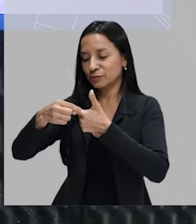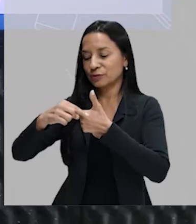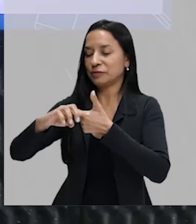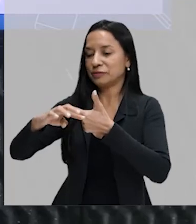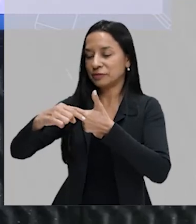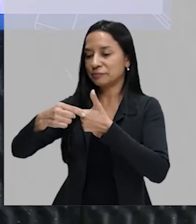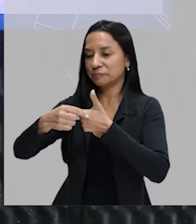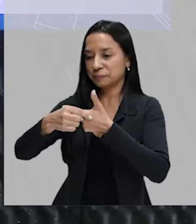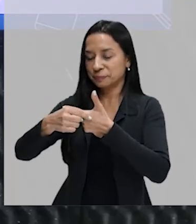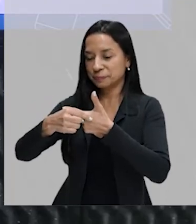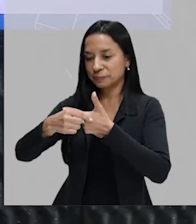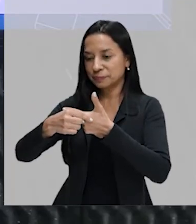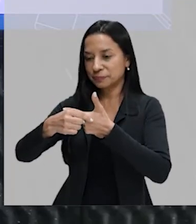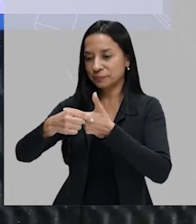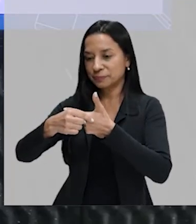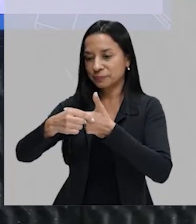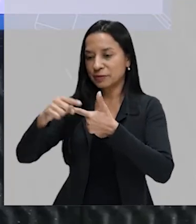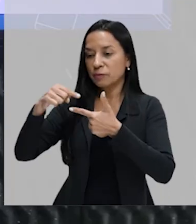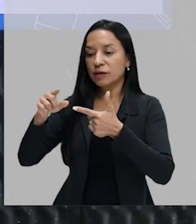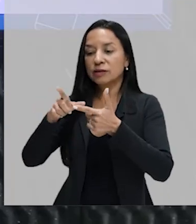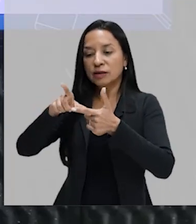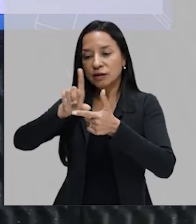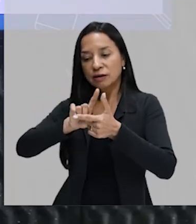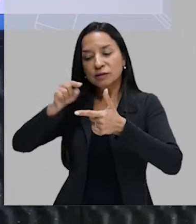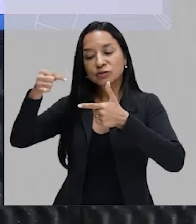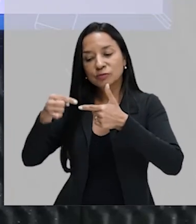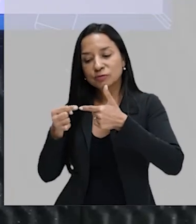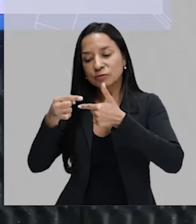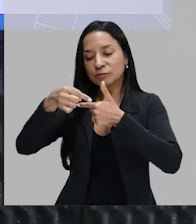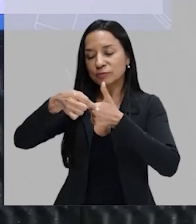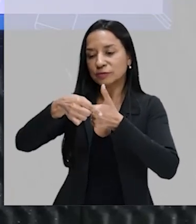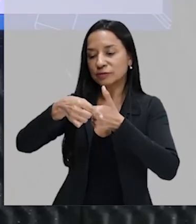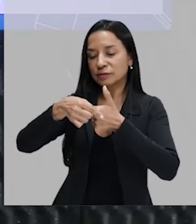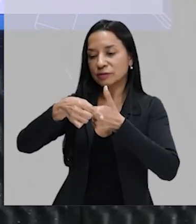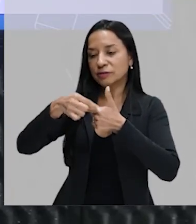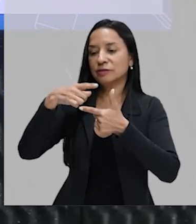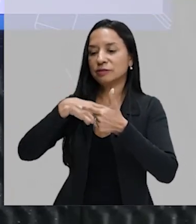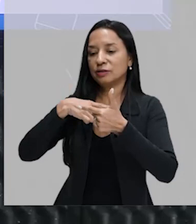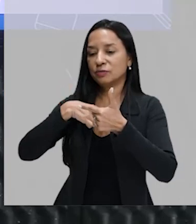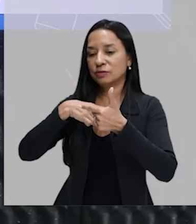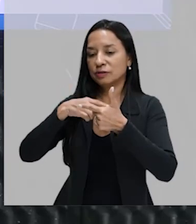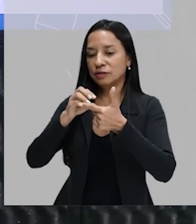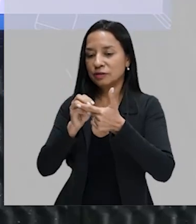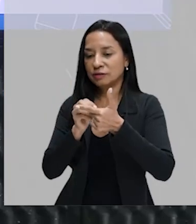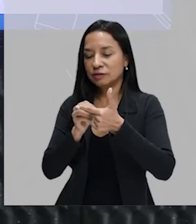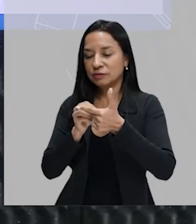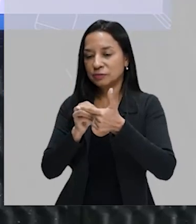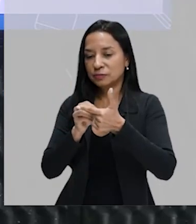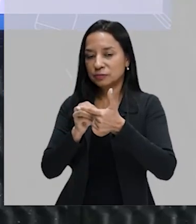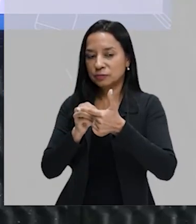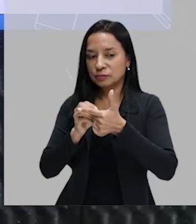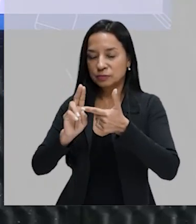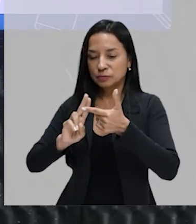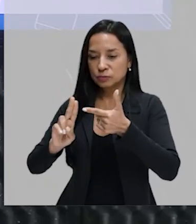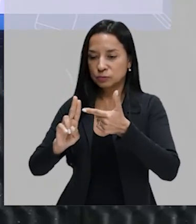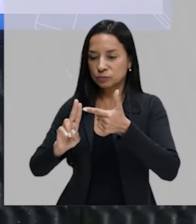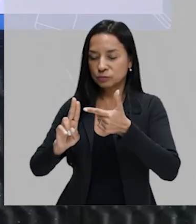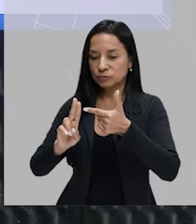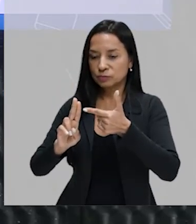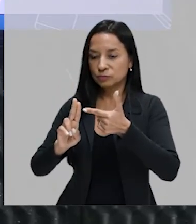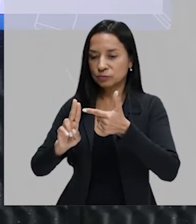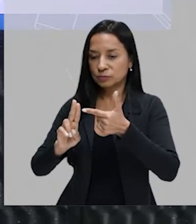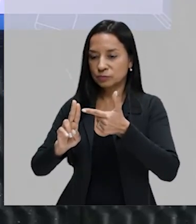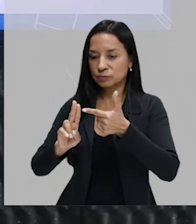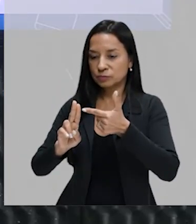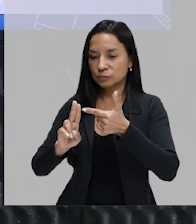no testículo, só que antes de entrar no testículo, nós temos essa bolsinha aqui, ó. Essa bolsinha, ela é